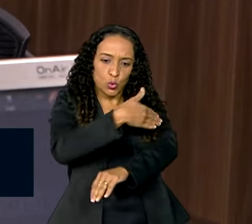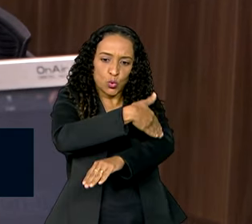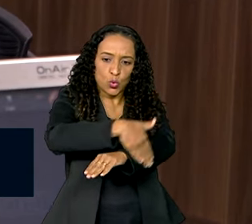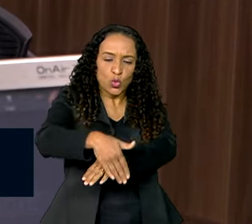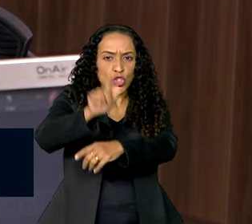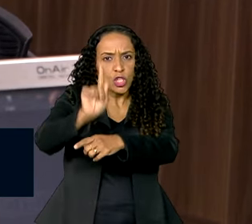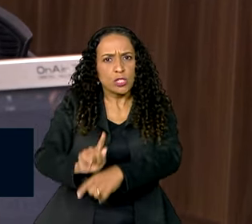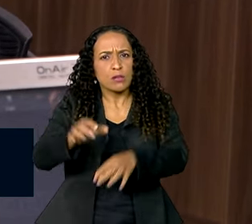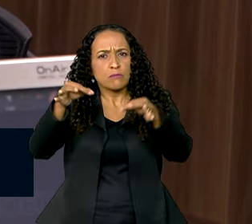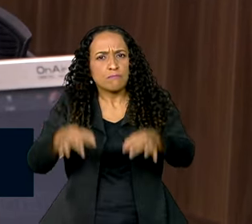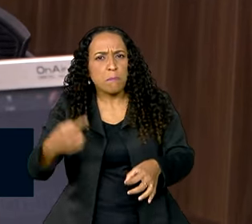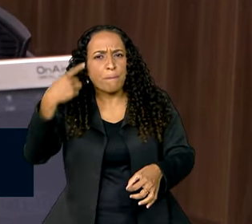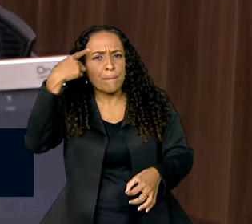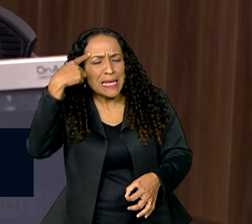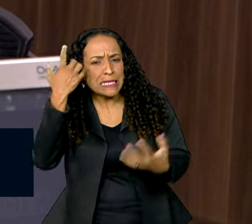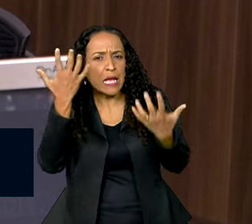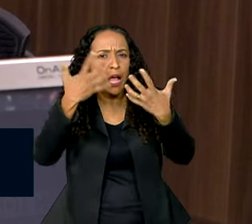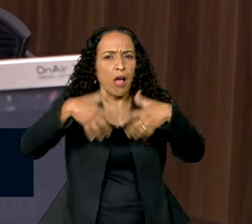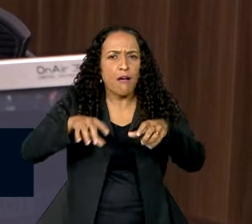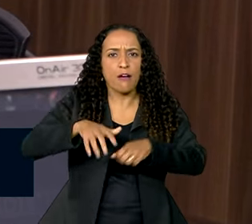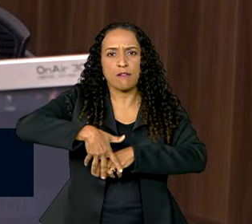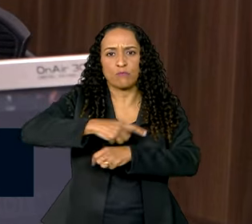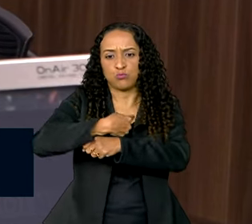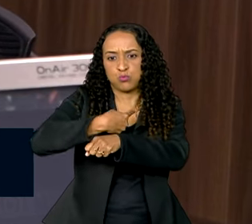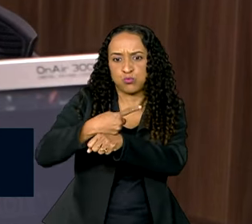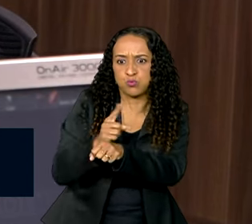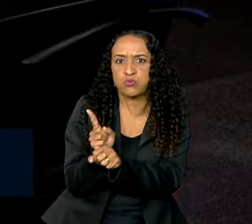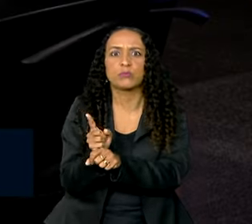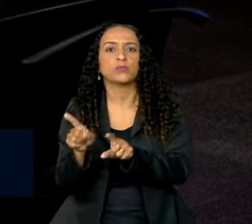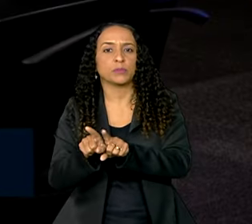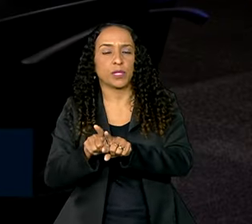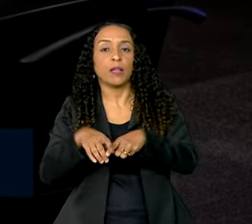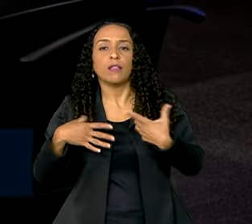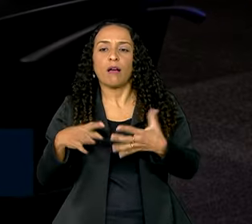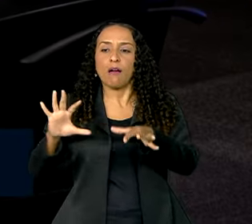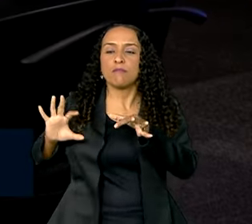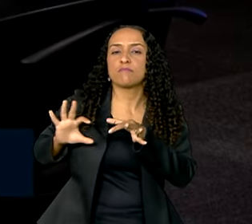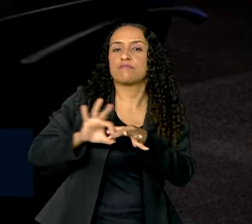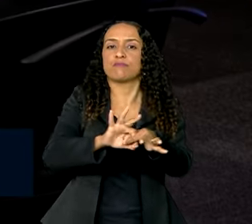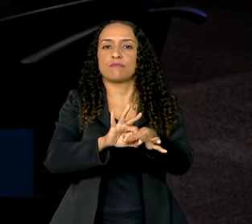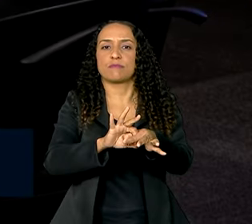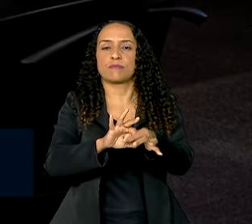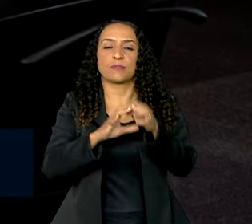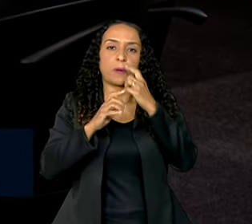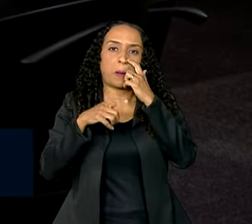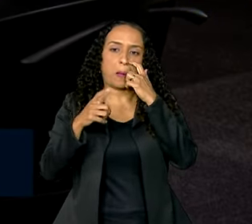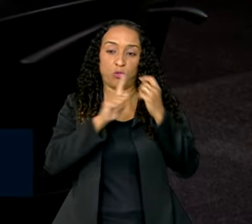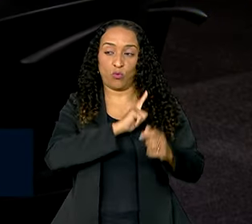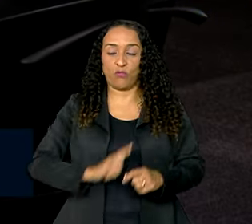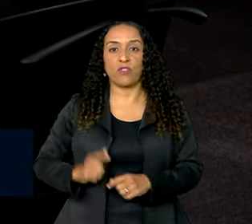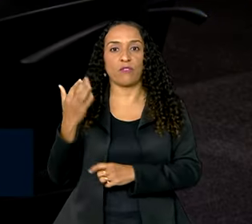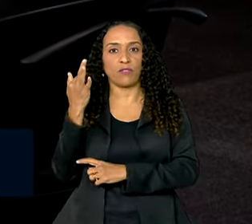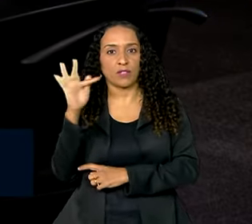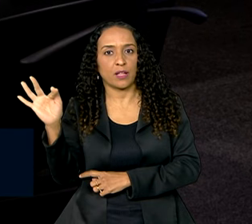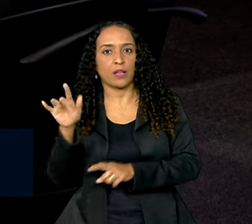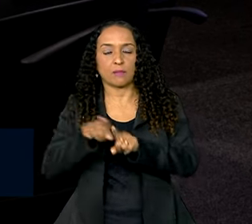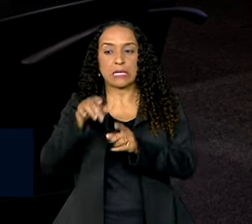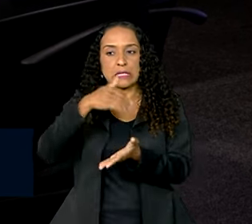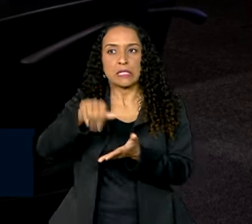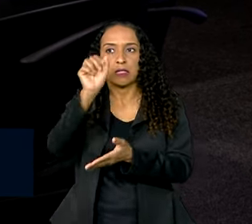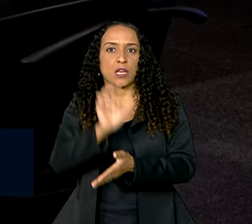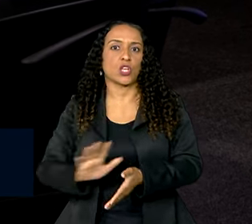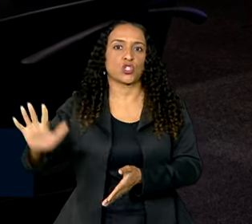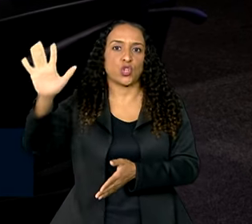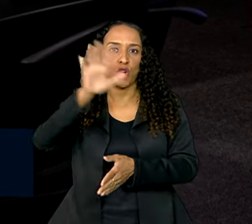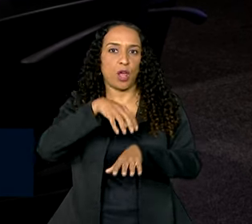vias, pensar na questão da velocidade também. Pois é, essa integração do governo federal, da Secretaria